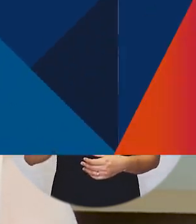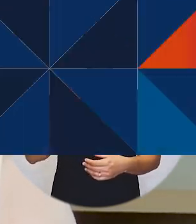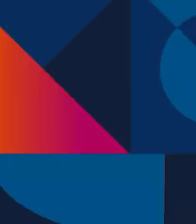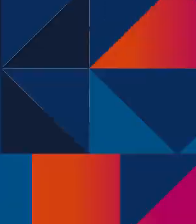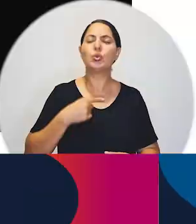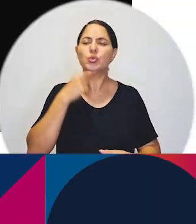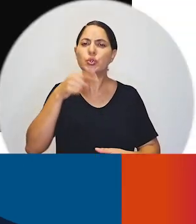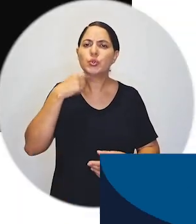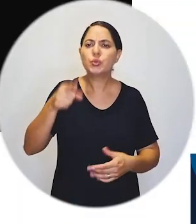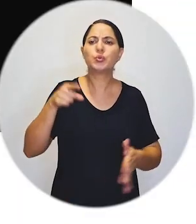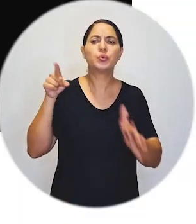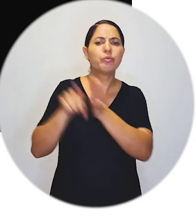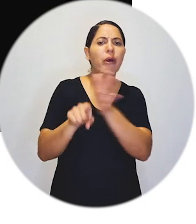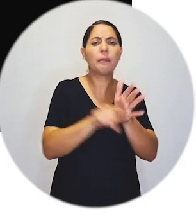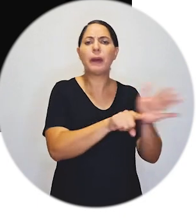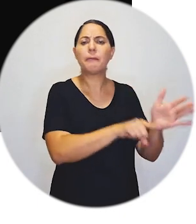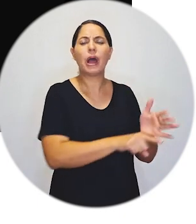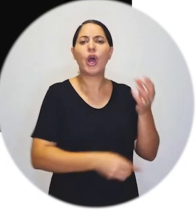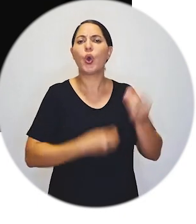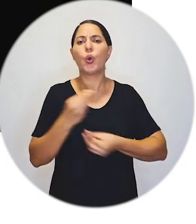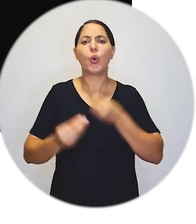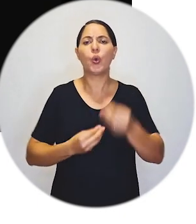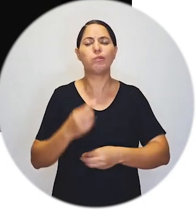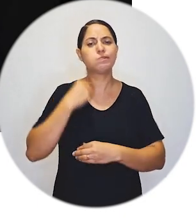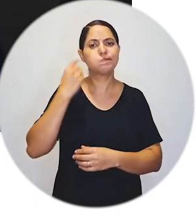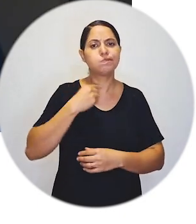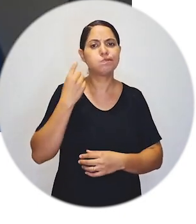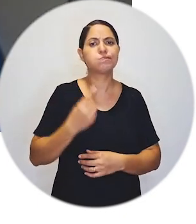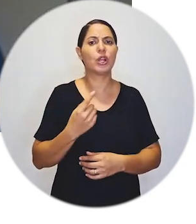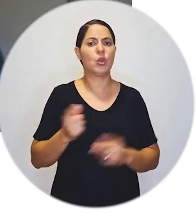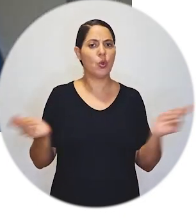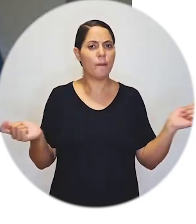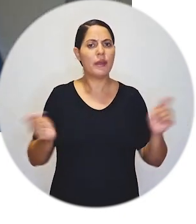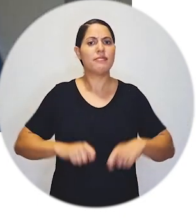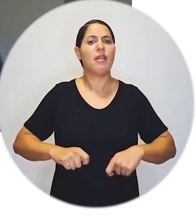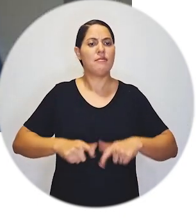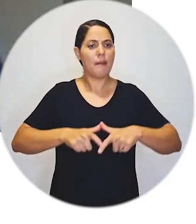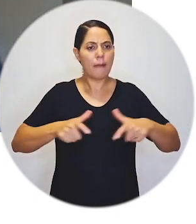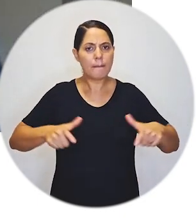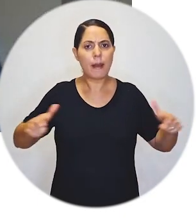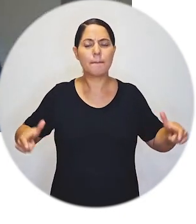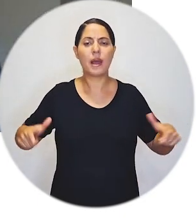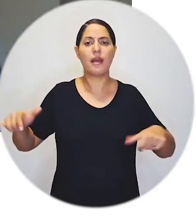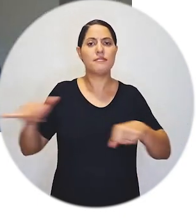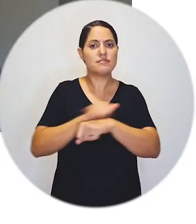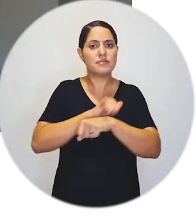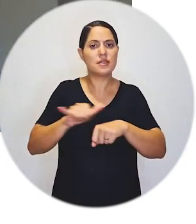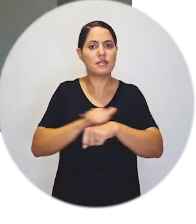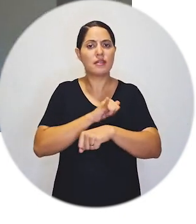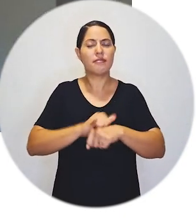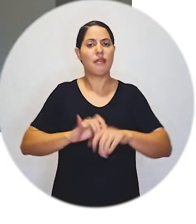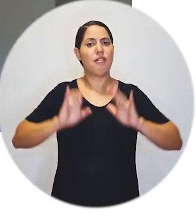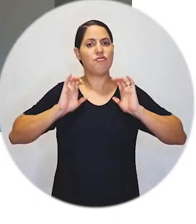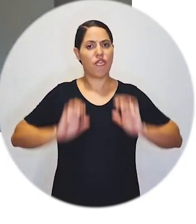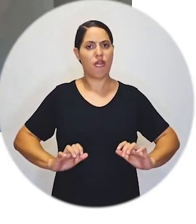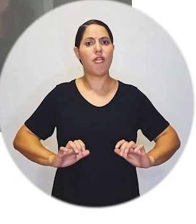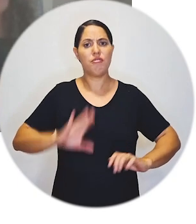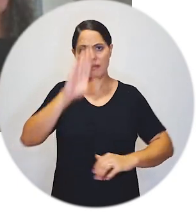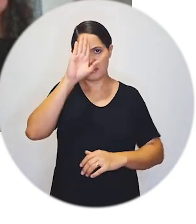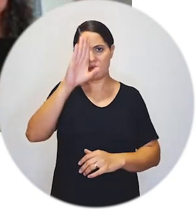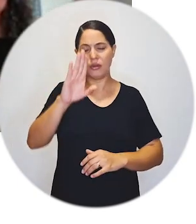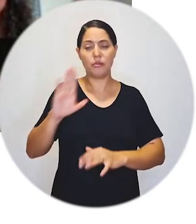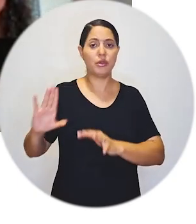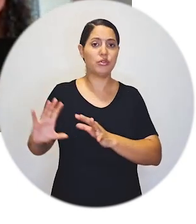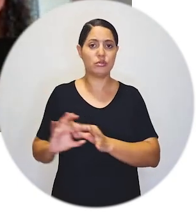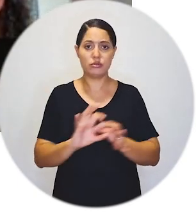os advogados podem ampliar suas competências, adotando uma postura ética e estratégica